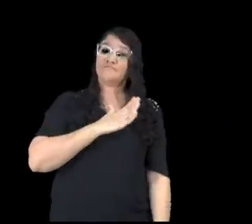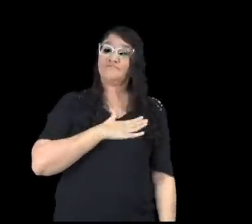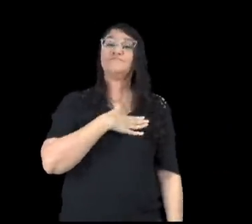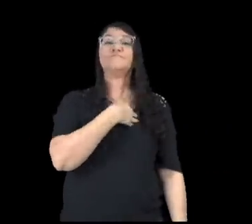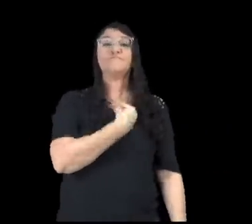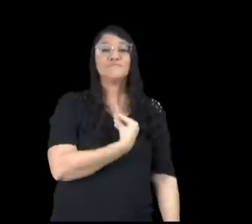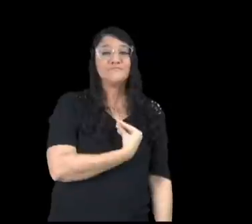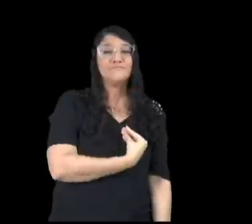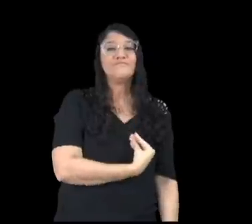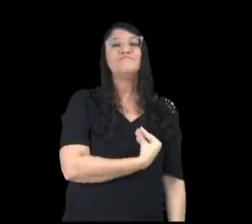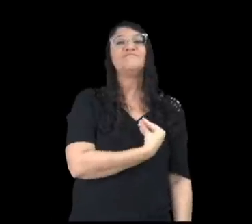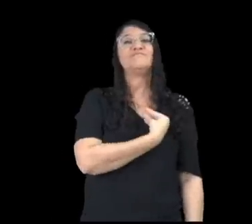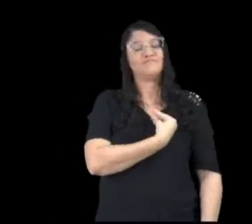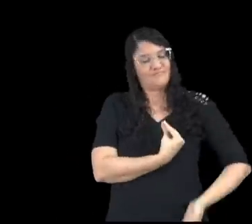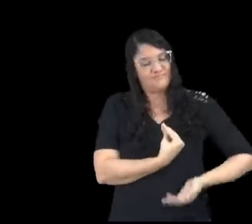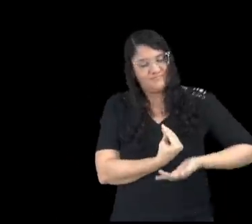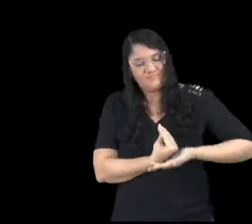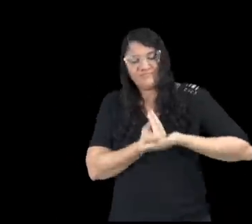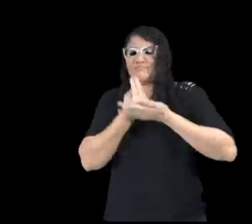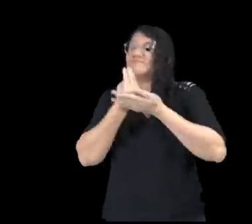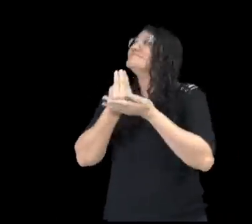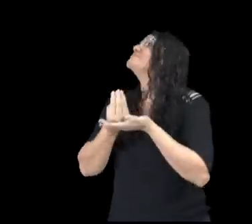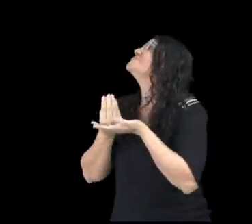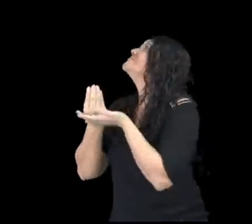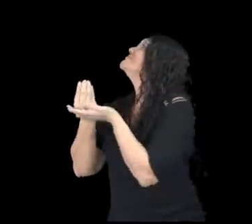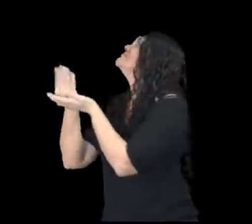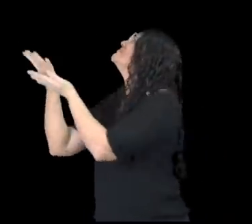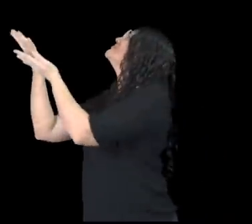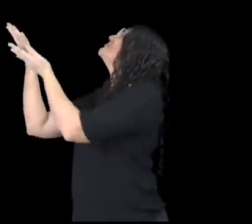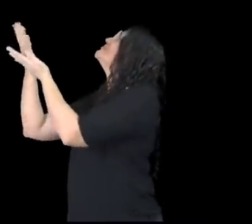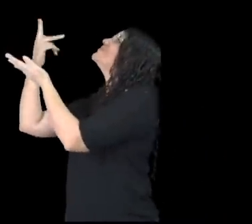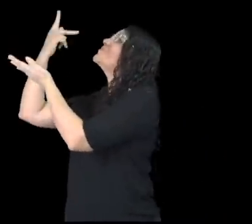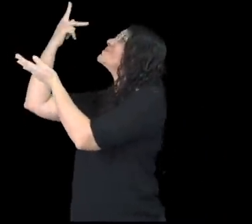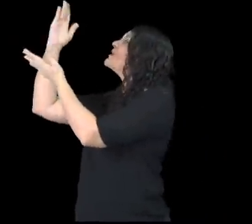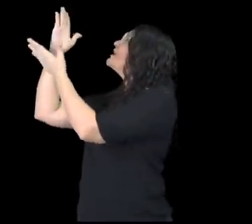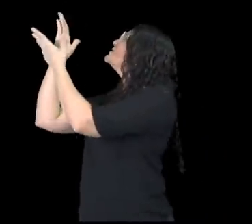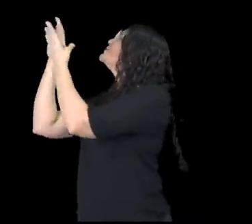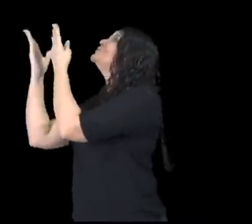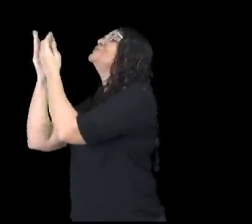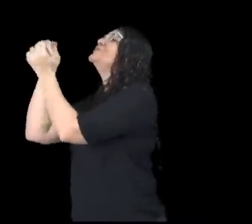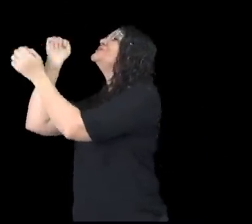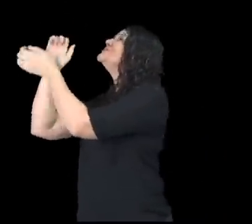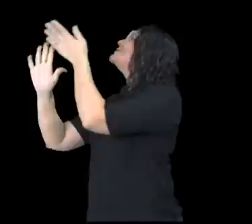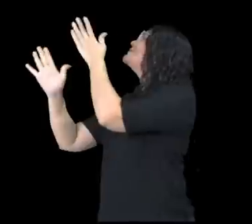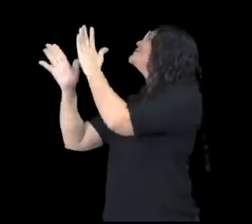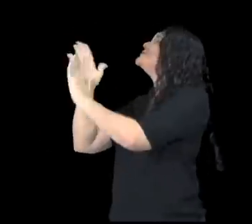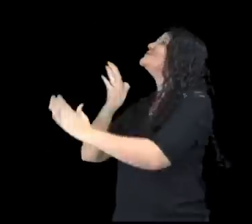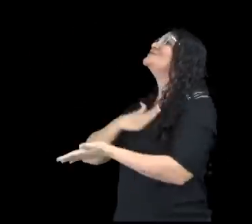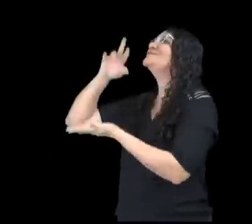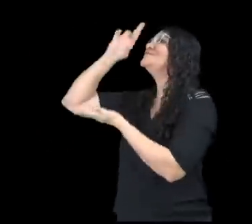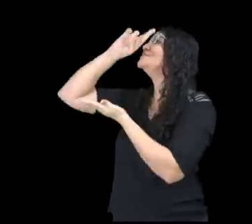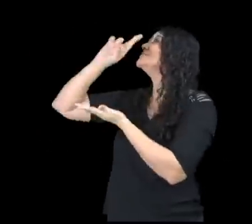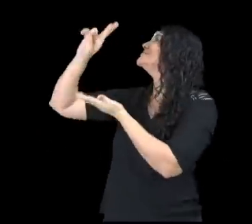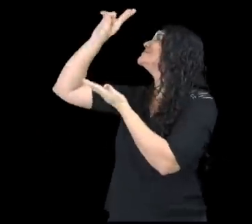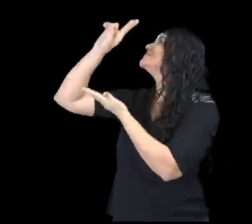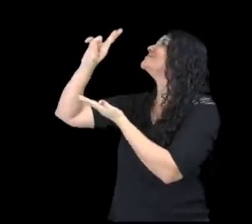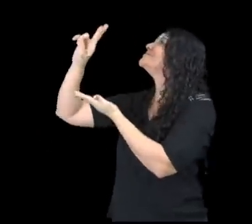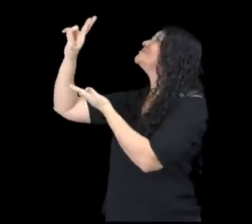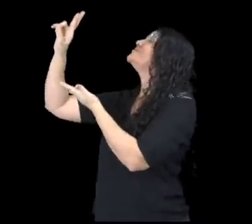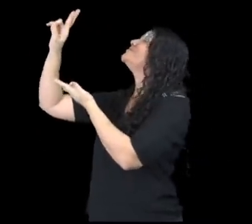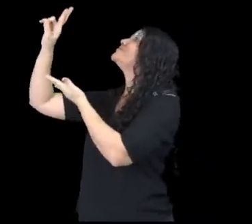A minha vida eu entrego nas tuas mãos, meu